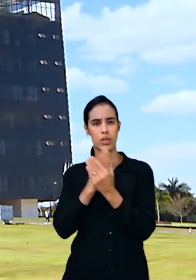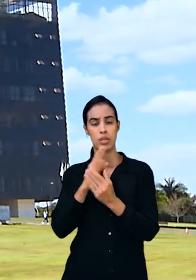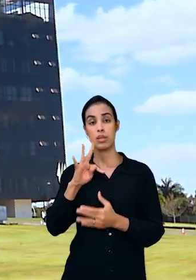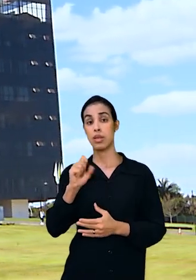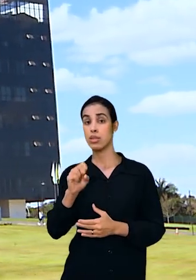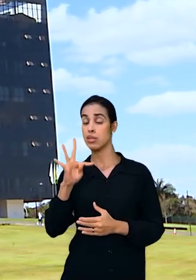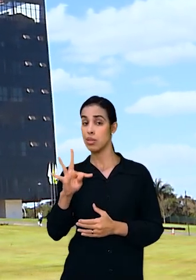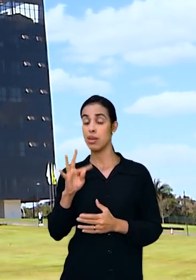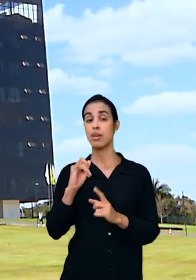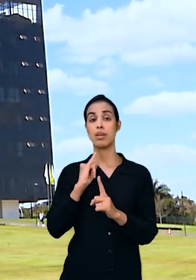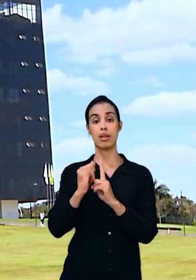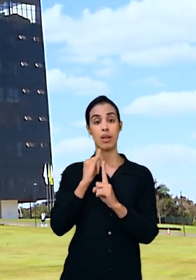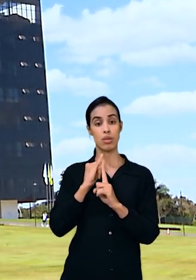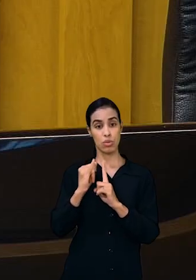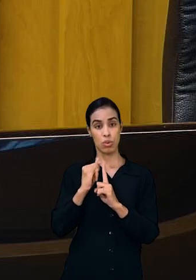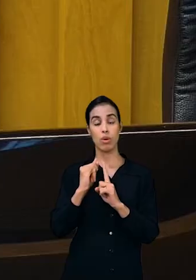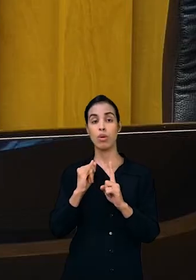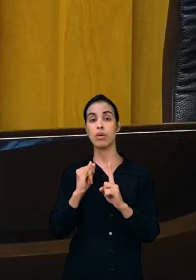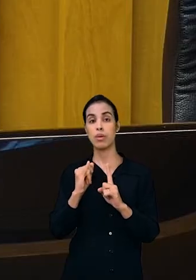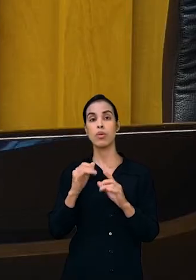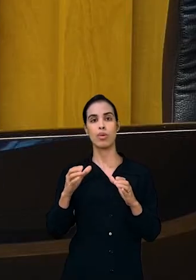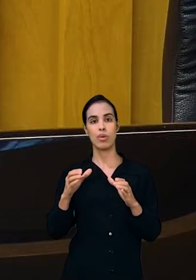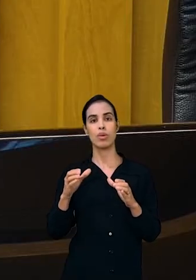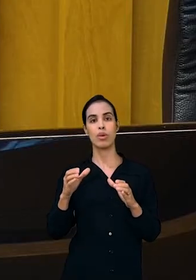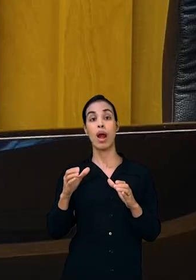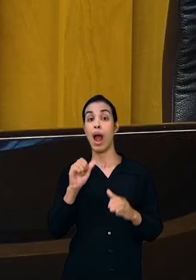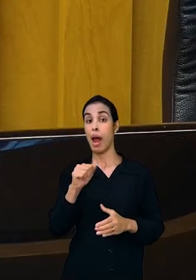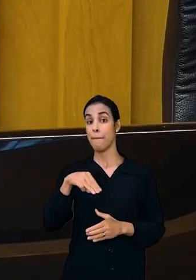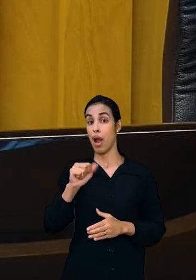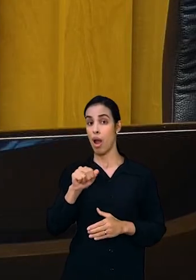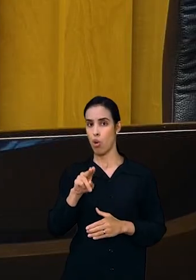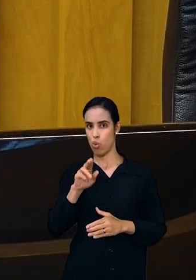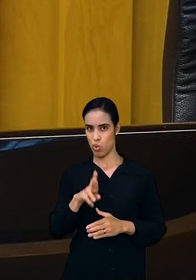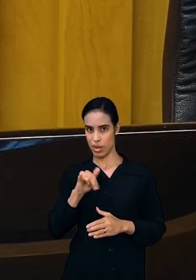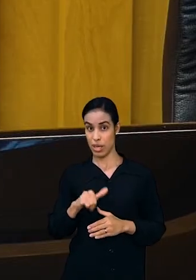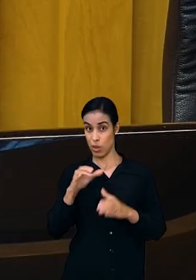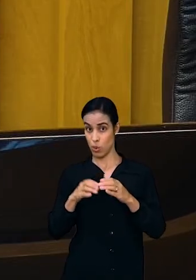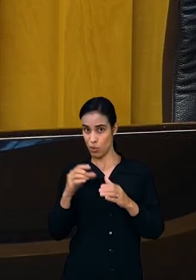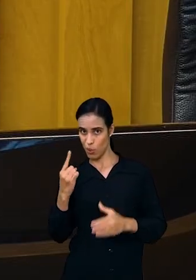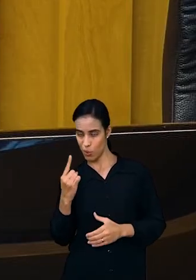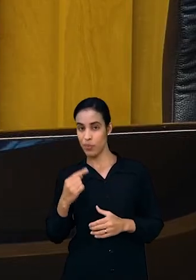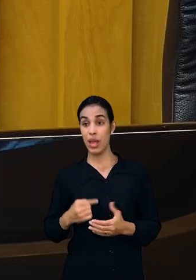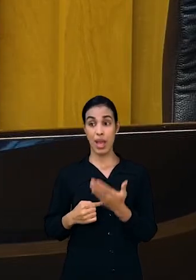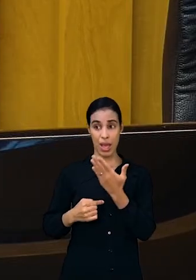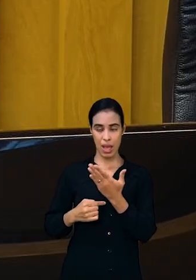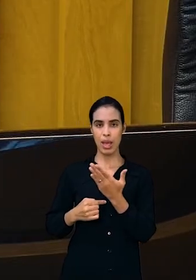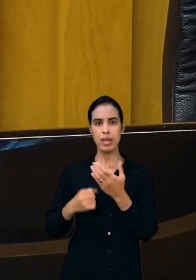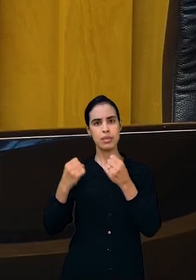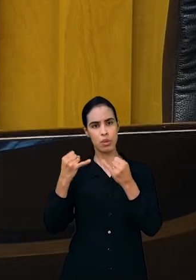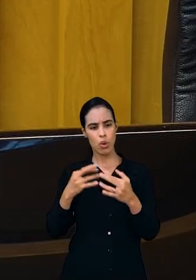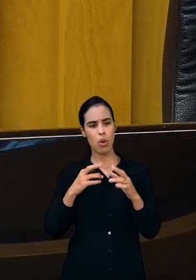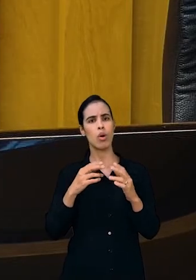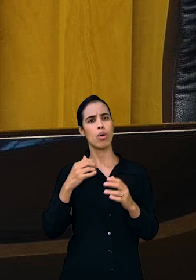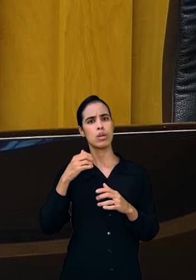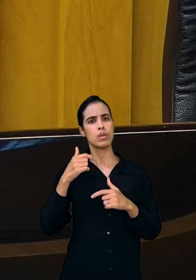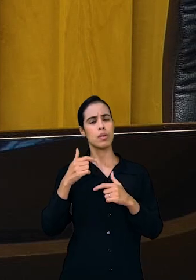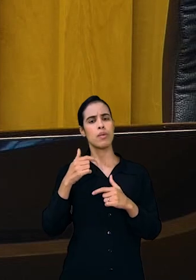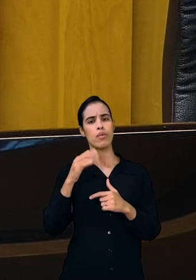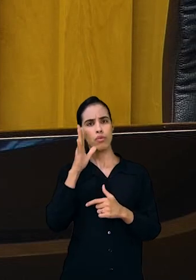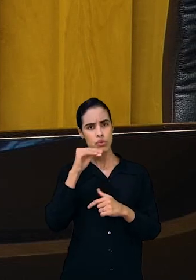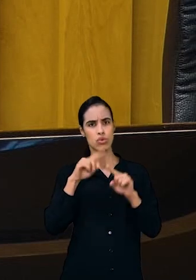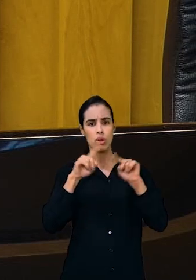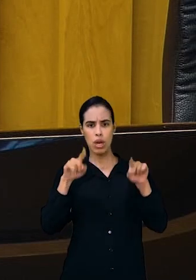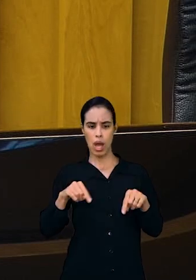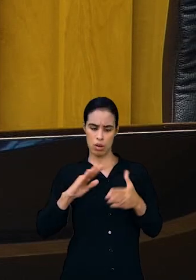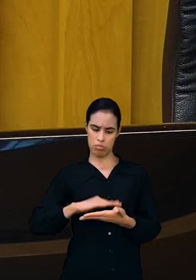Tribunal Superior do Trabalho. O relator do caso na primeira turma, ministro Amaury Rodrigues, observou que o trabalhador